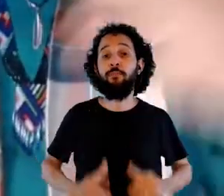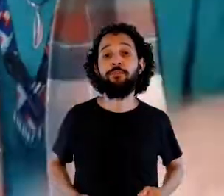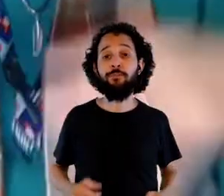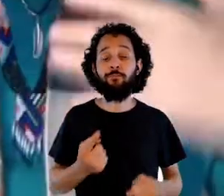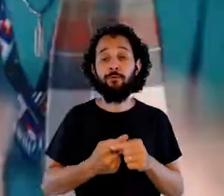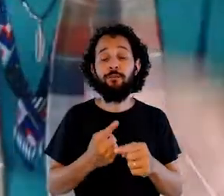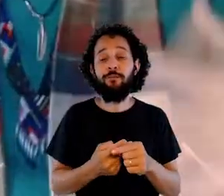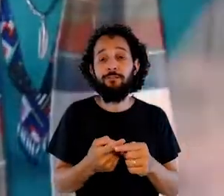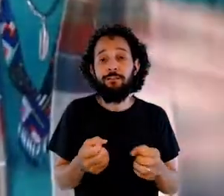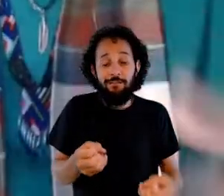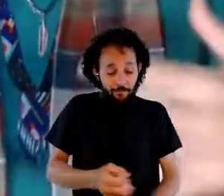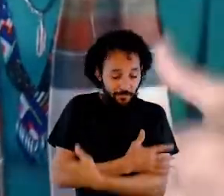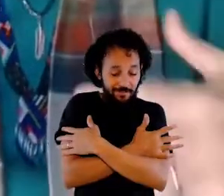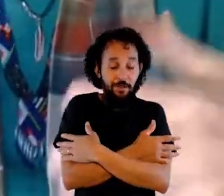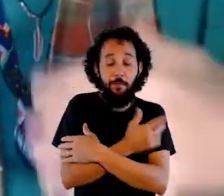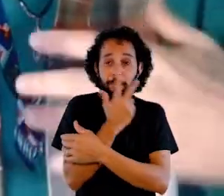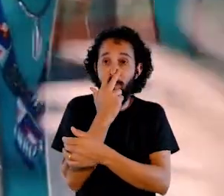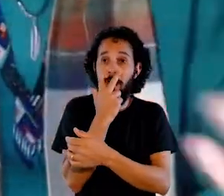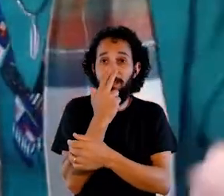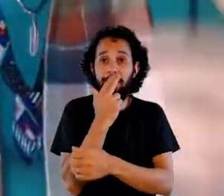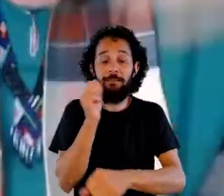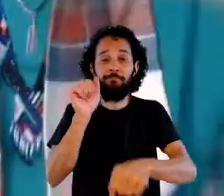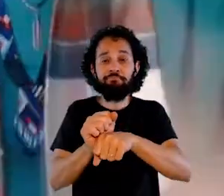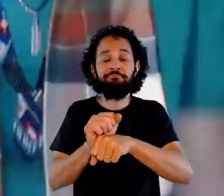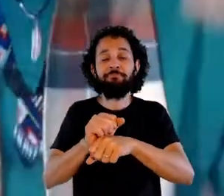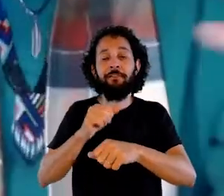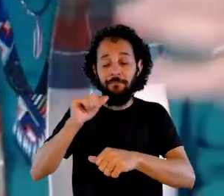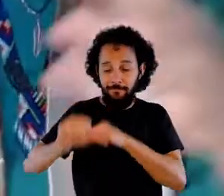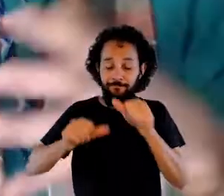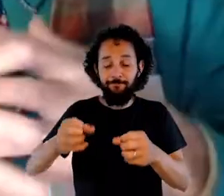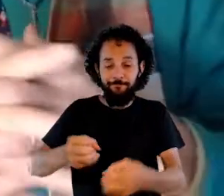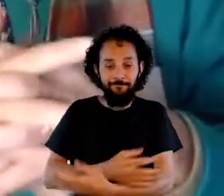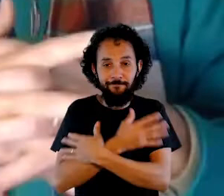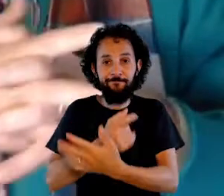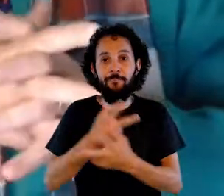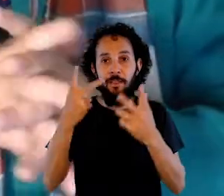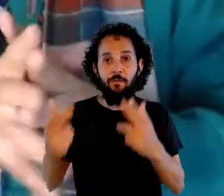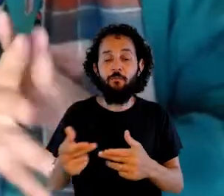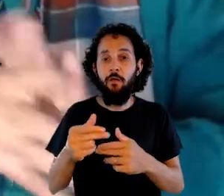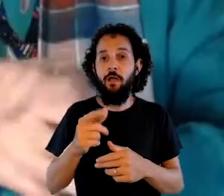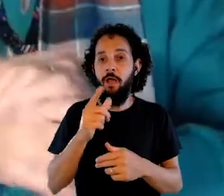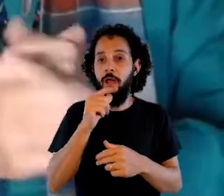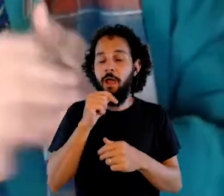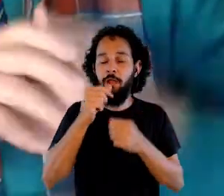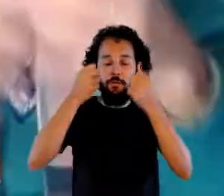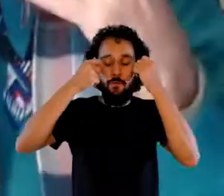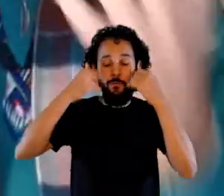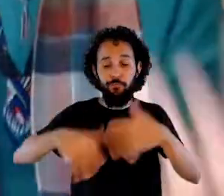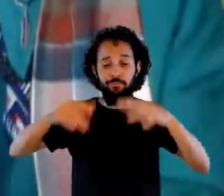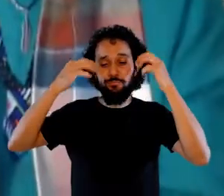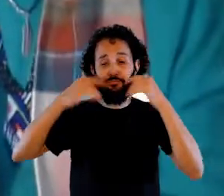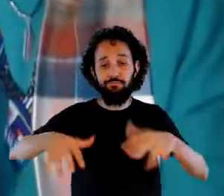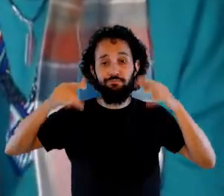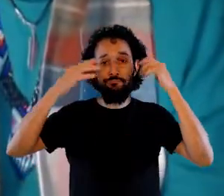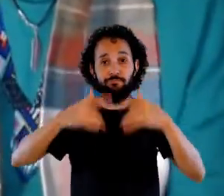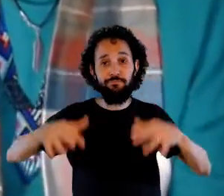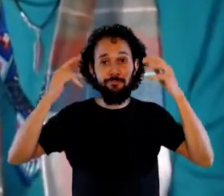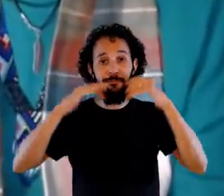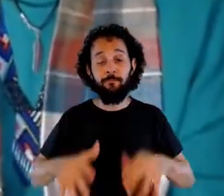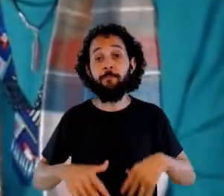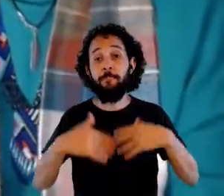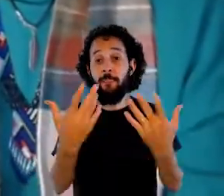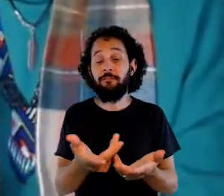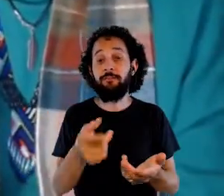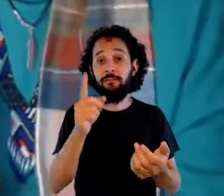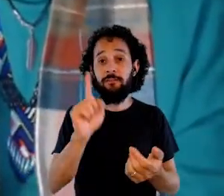que elas possam fluir, né, como as águas de um rio, assim, deixar as emoções fluindo. Né? Então, vai parar no teu corpo.